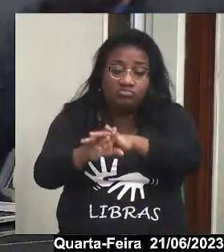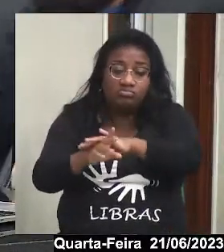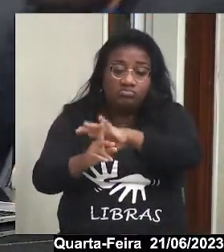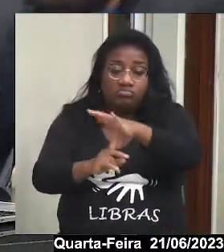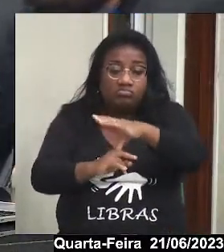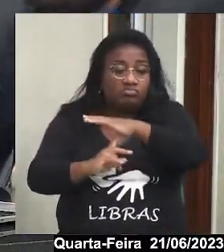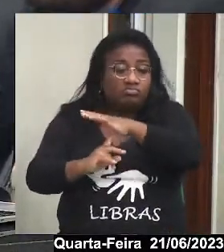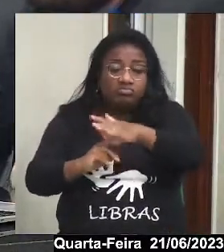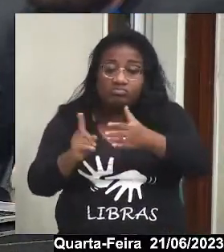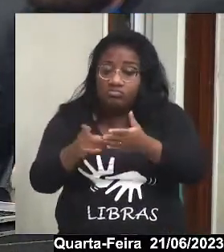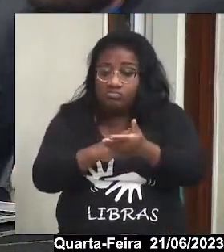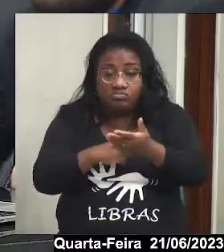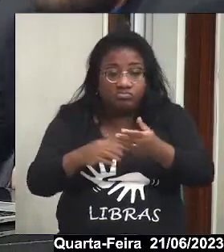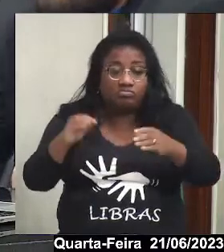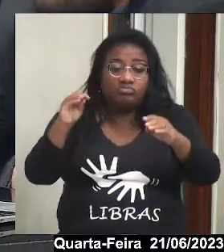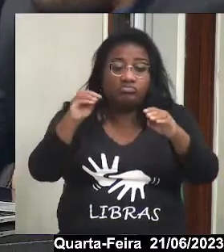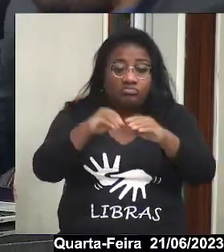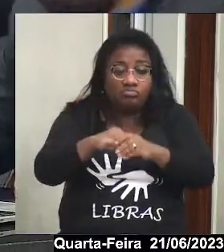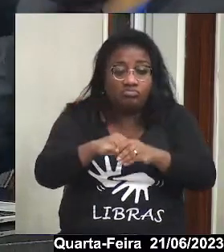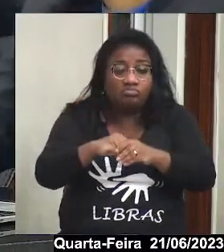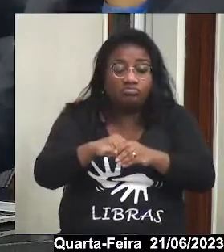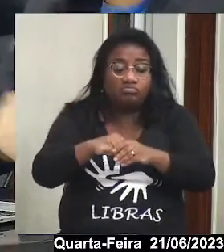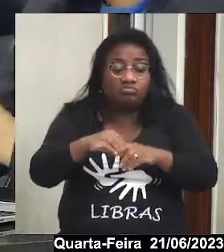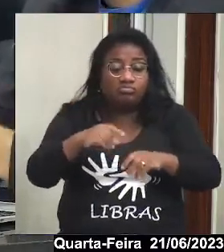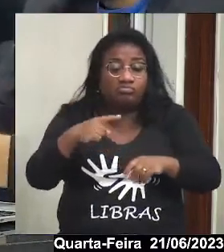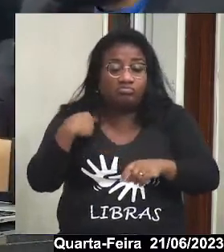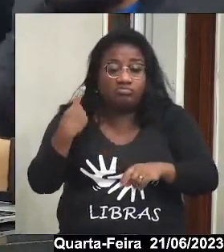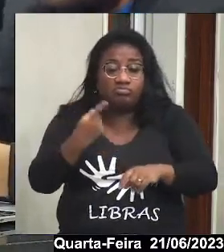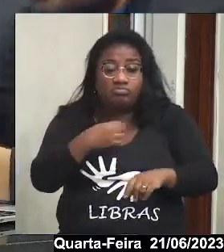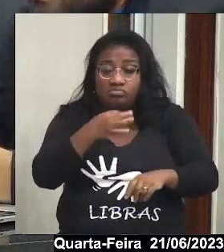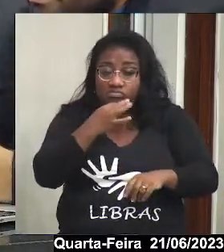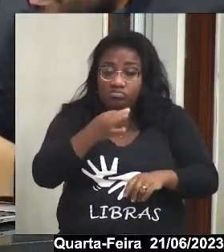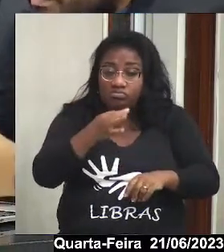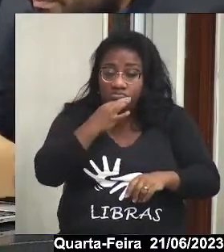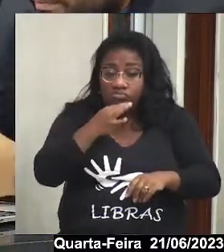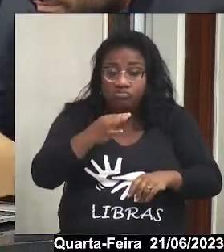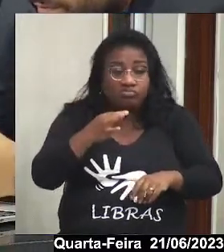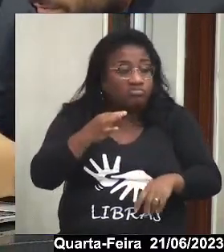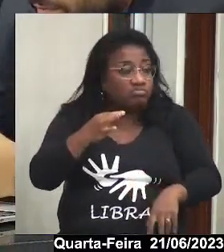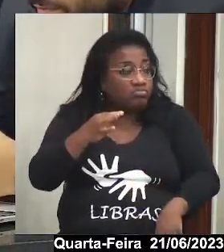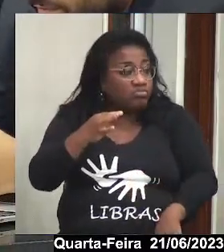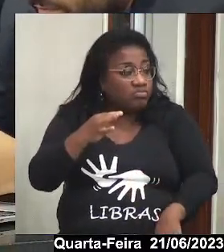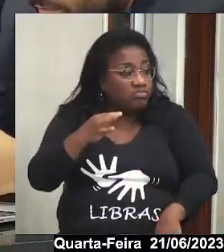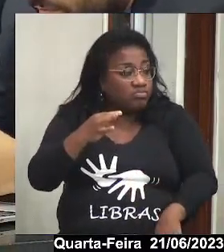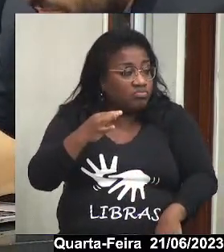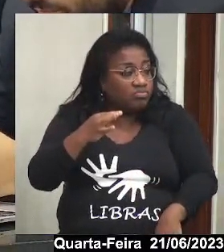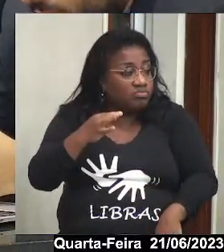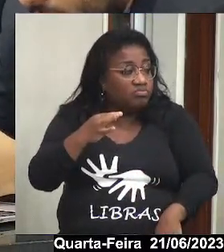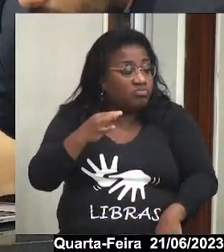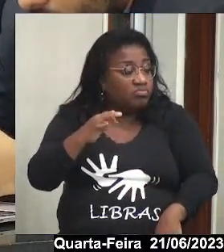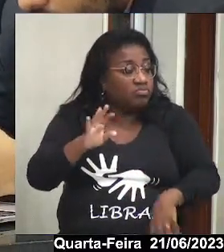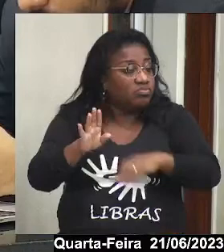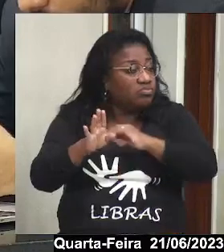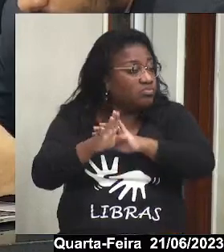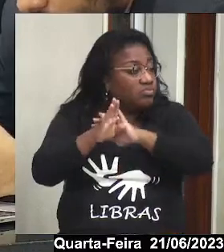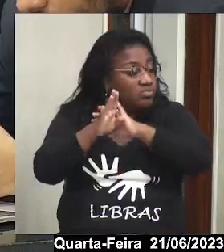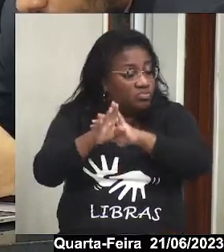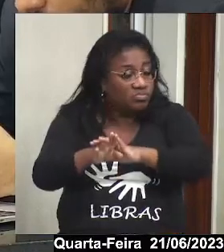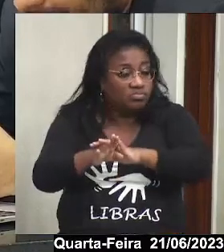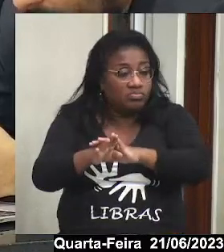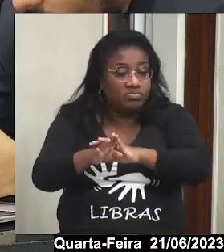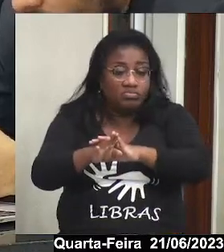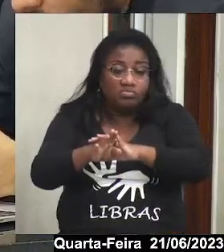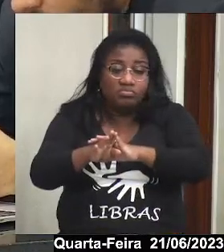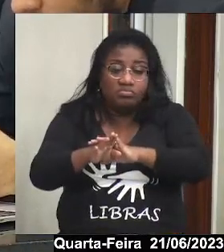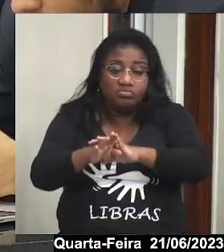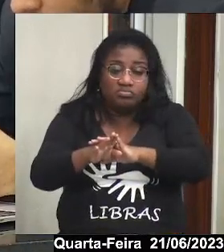da feira, a gente não vai votar, porque a gente temos também a opinião e voto, César, que não for beneficiar